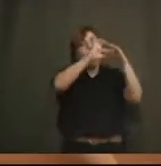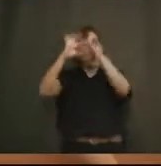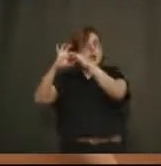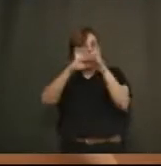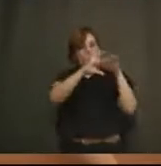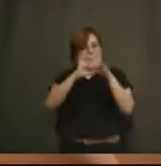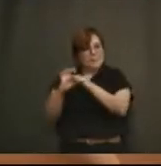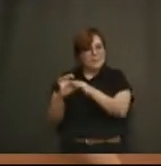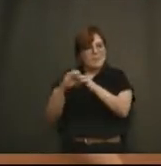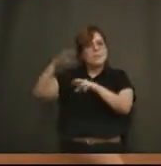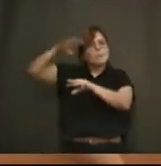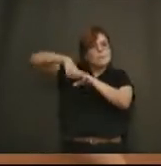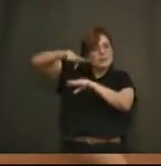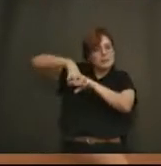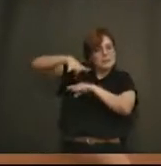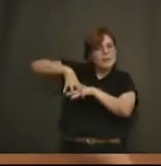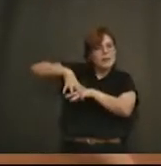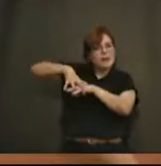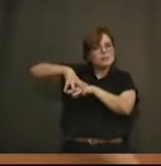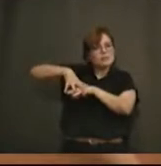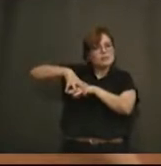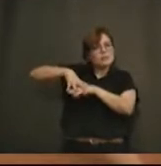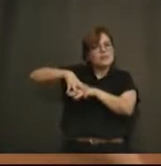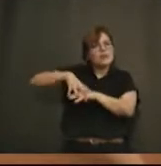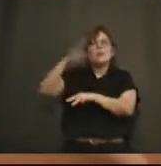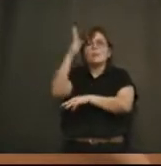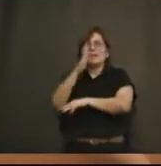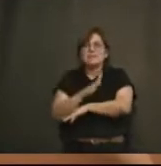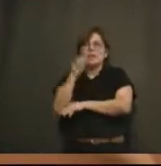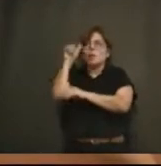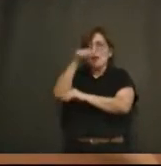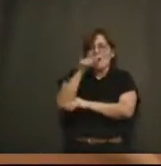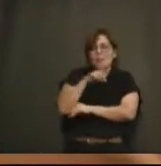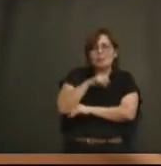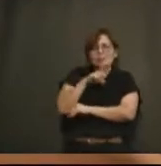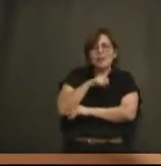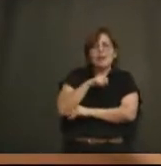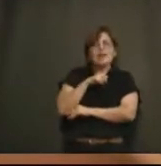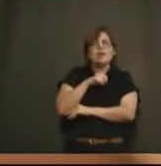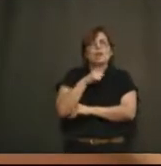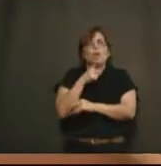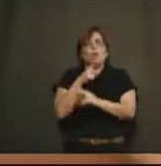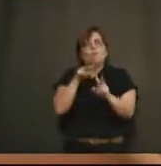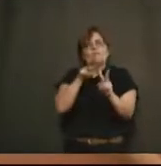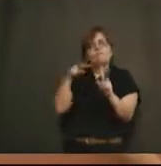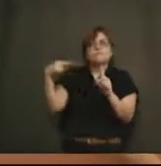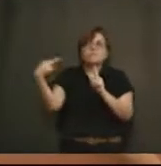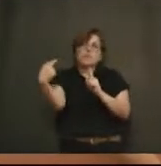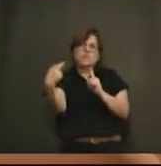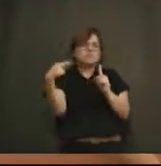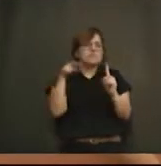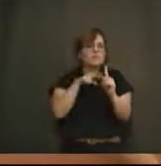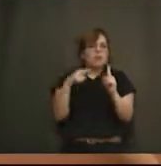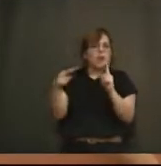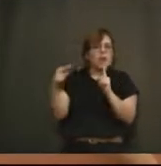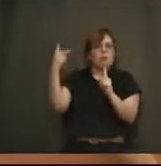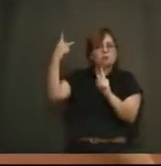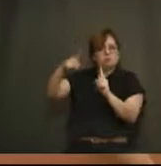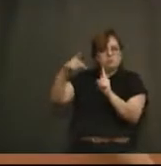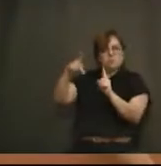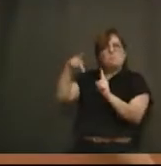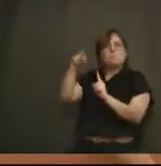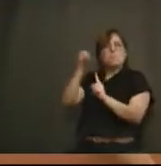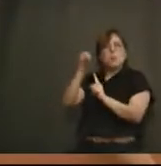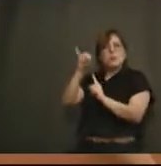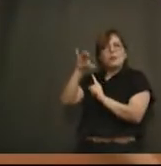um pouco de, digamos assim, dessa visão de Poincaré? Se você percebe isso ou está desvinculado desse pensamento de